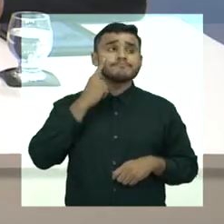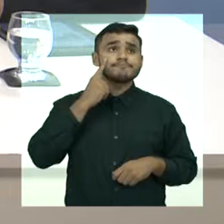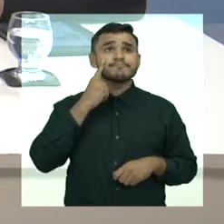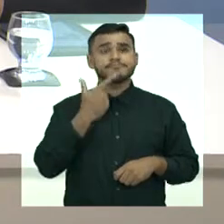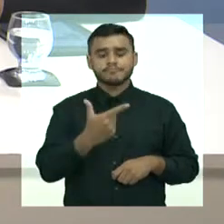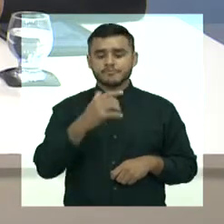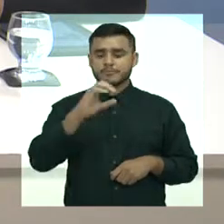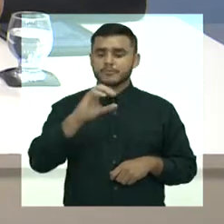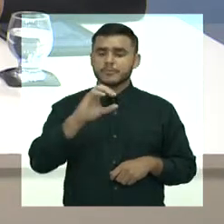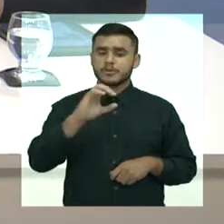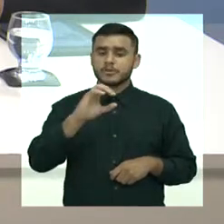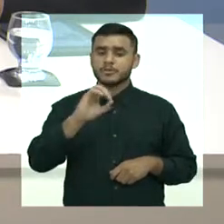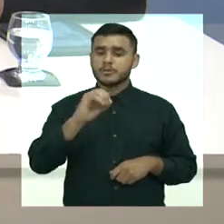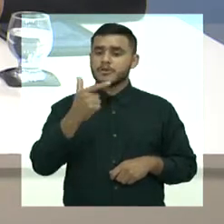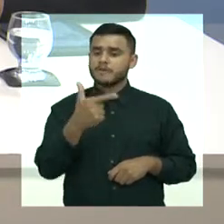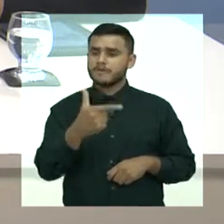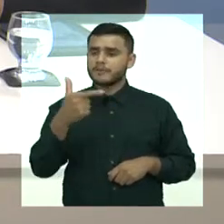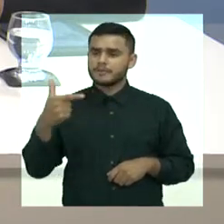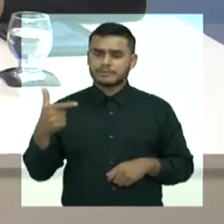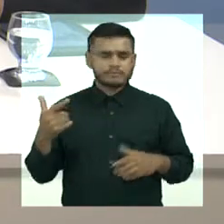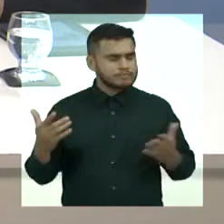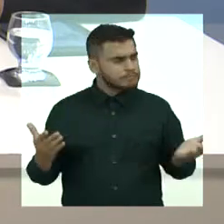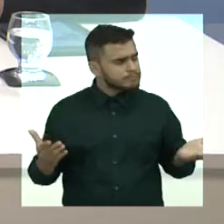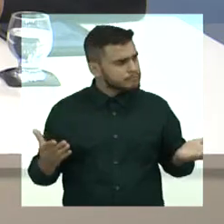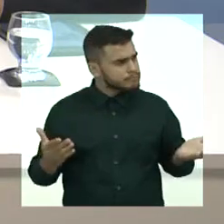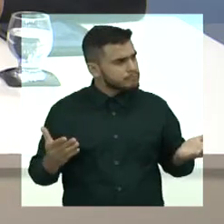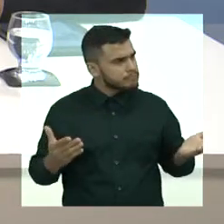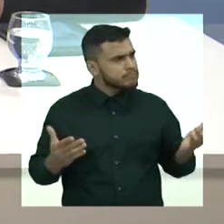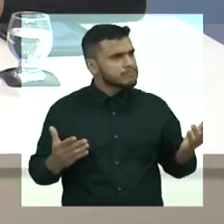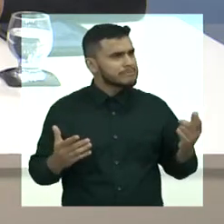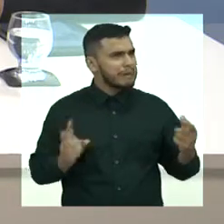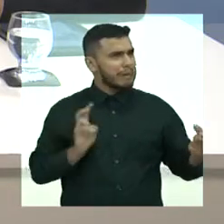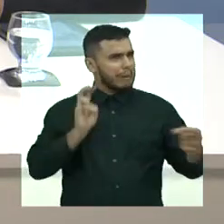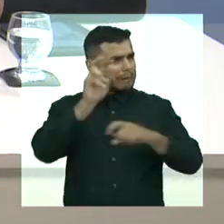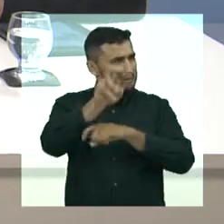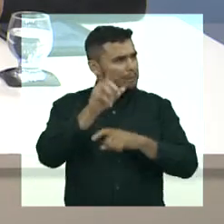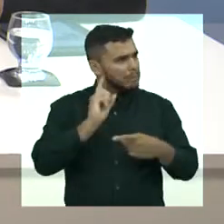por que pensar lá na frente? A gente ainda vai ter 2020, mas porque 2020